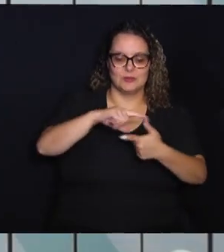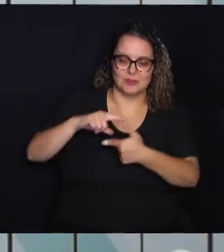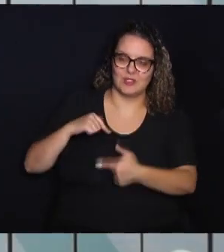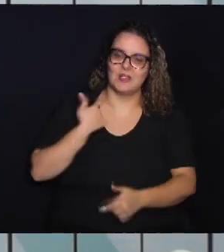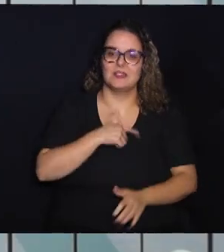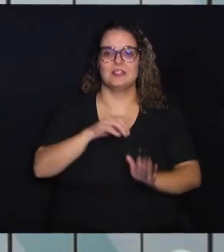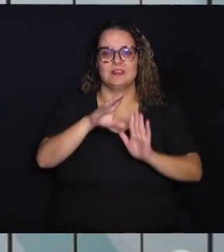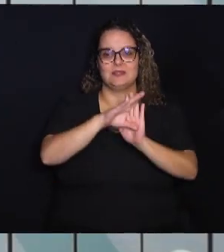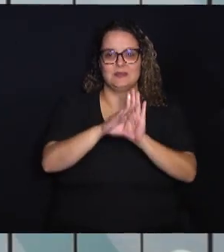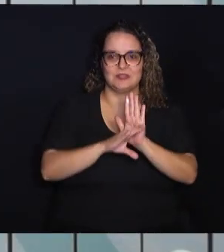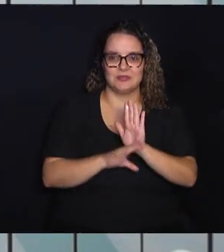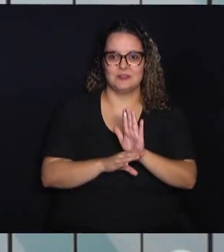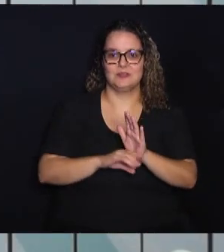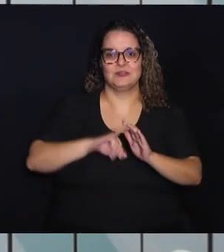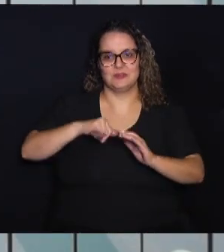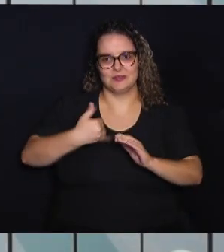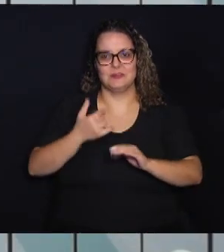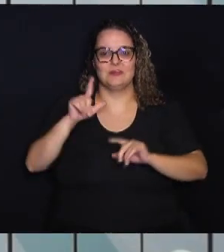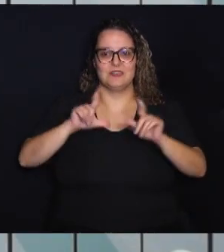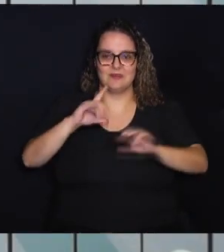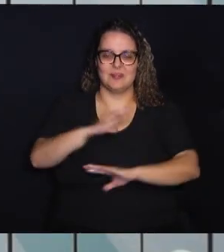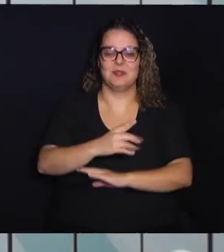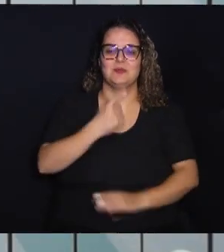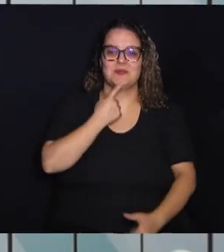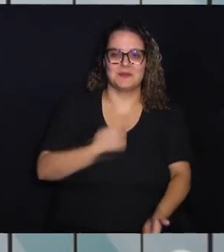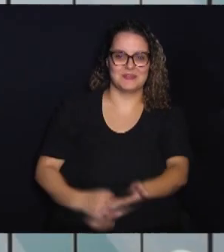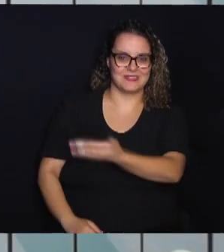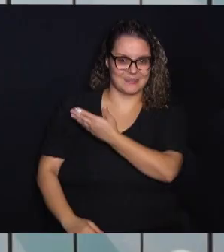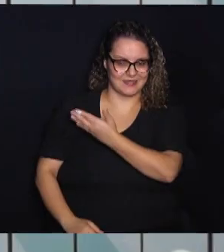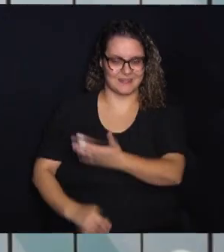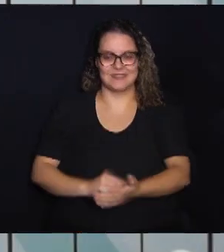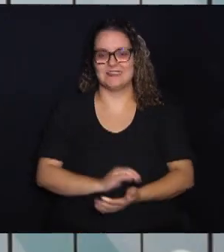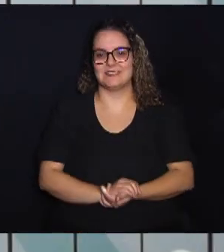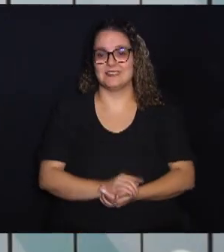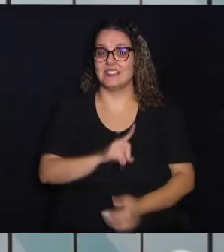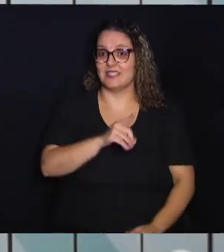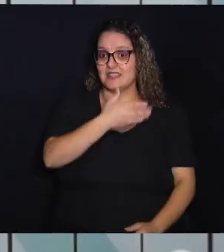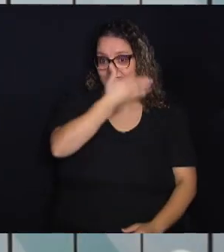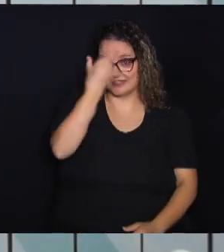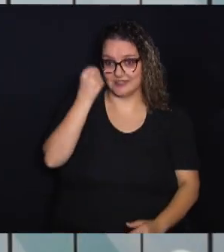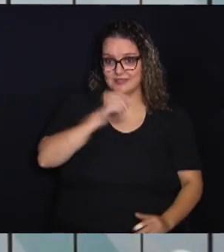nossa programação no YouTube da TV Câmara Campinas. E não se